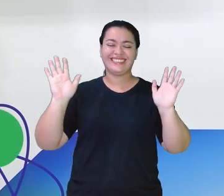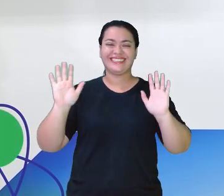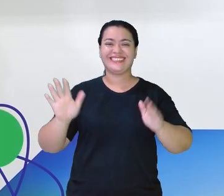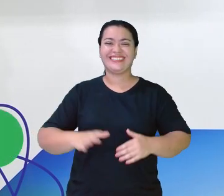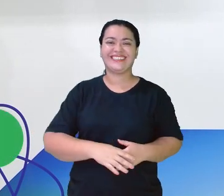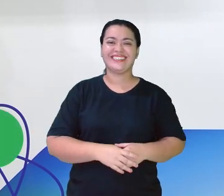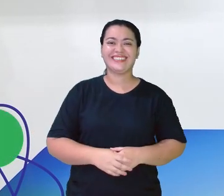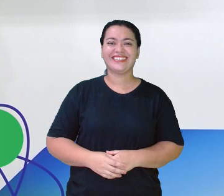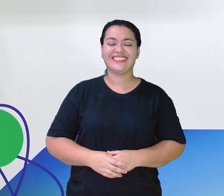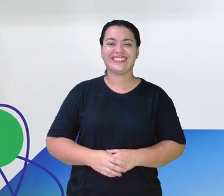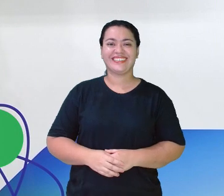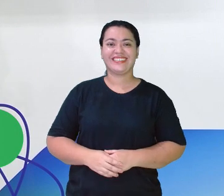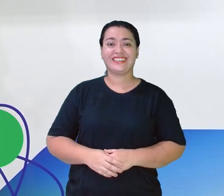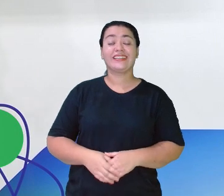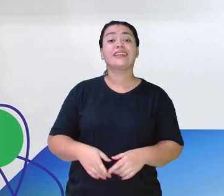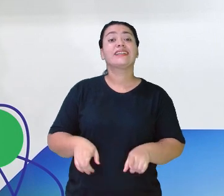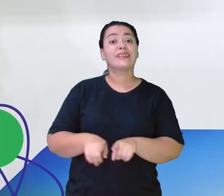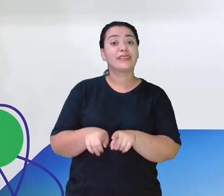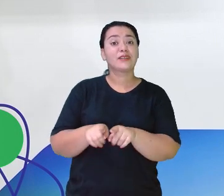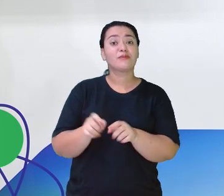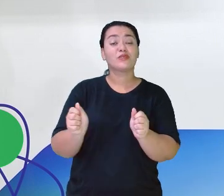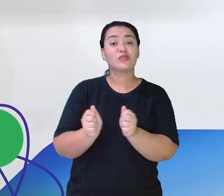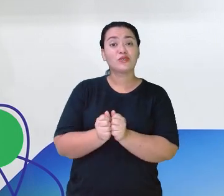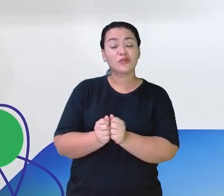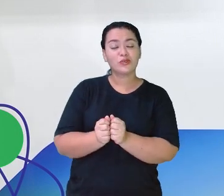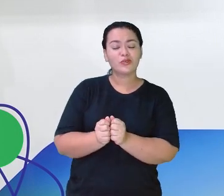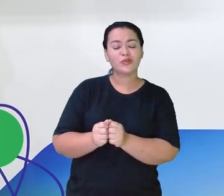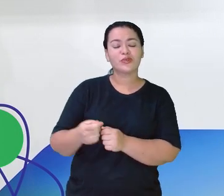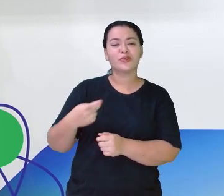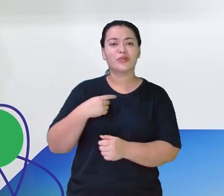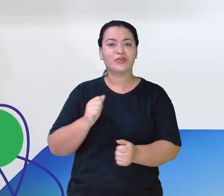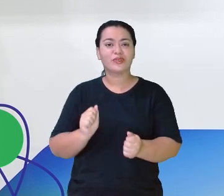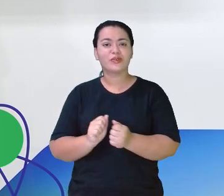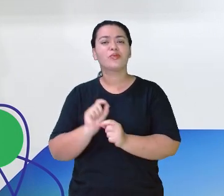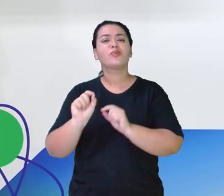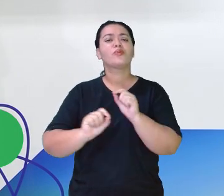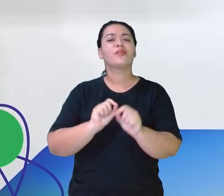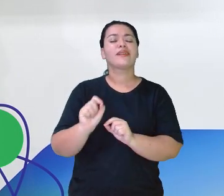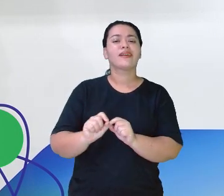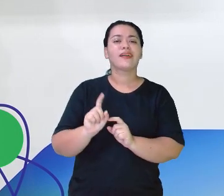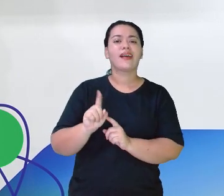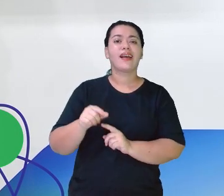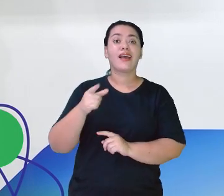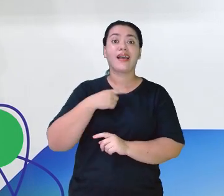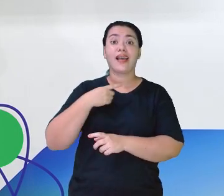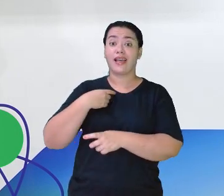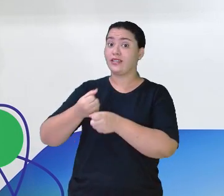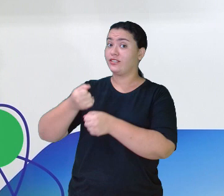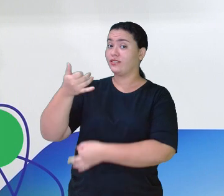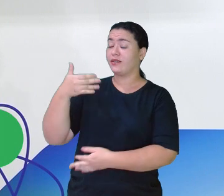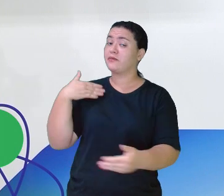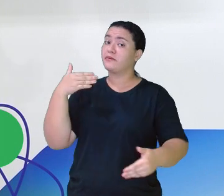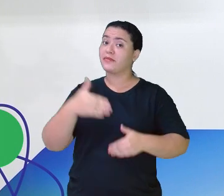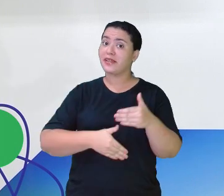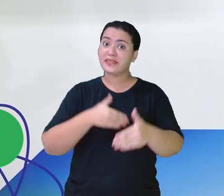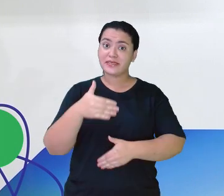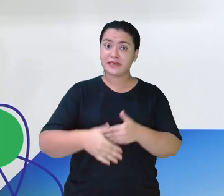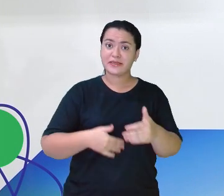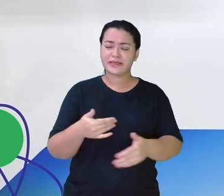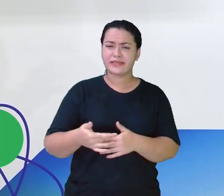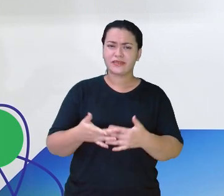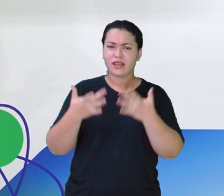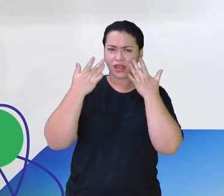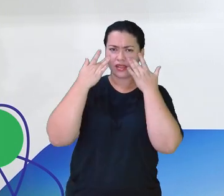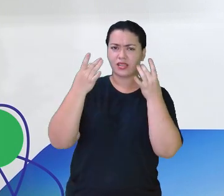Gisela. E junto comigo e junto com a Gisela, nós temos aí no chat participando,